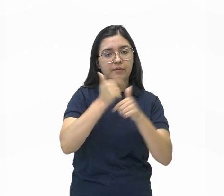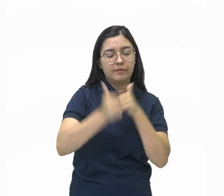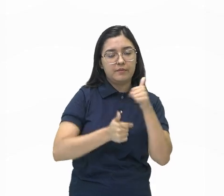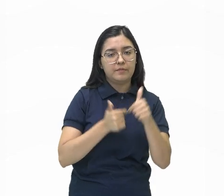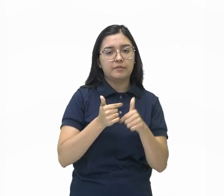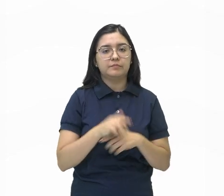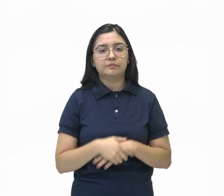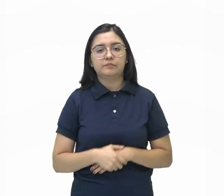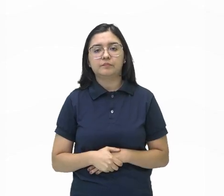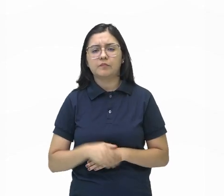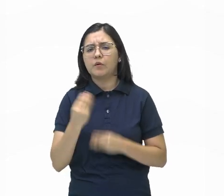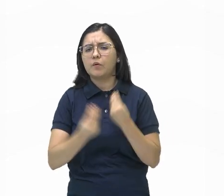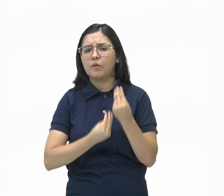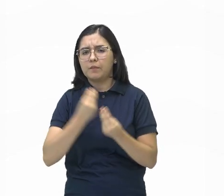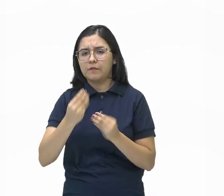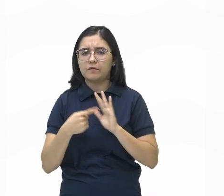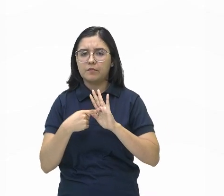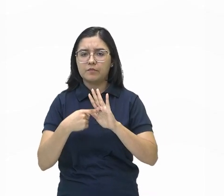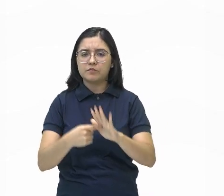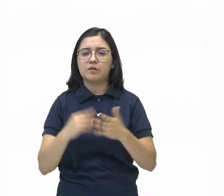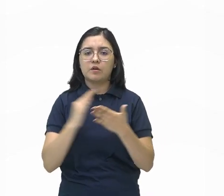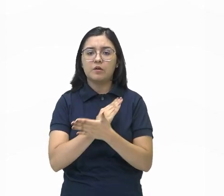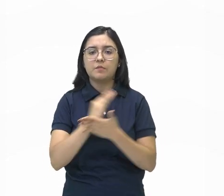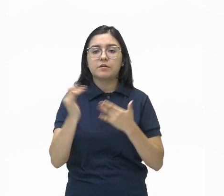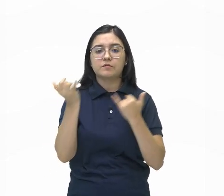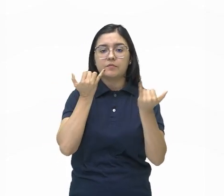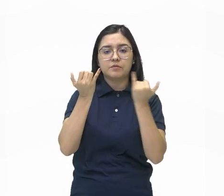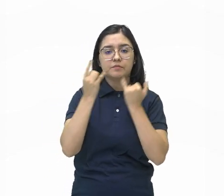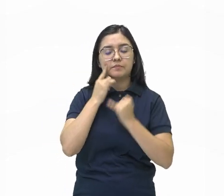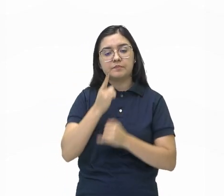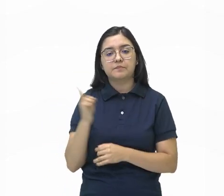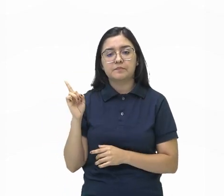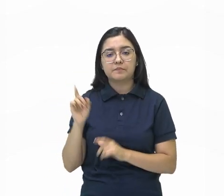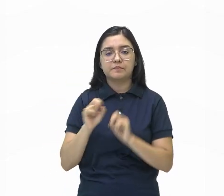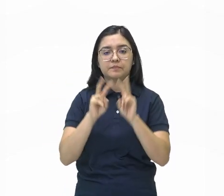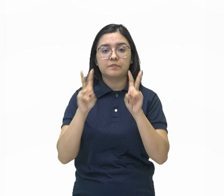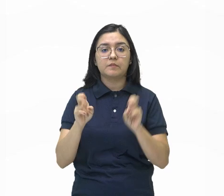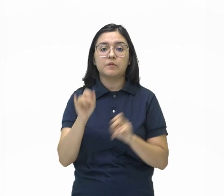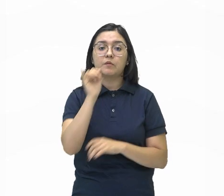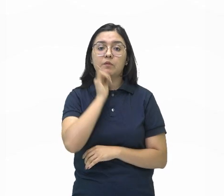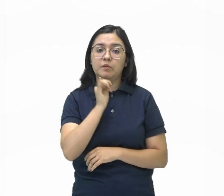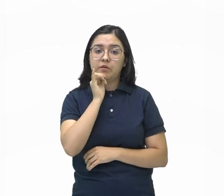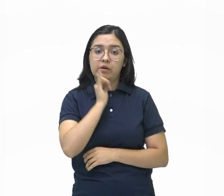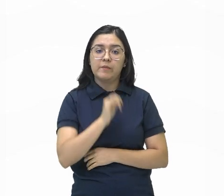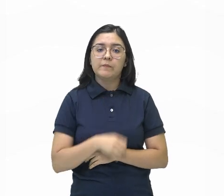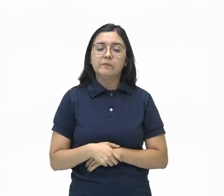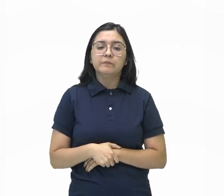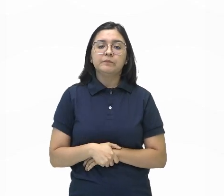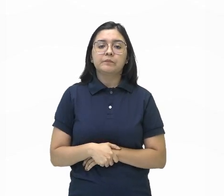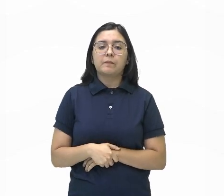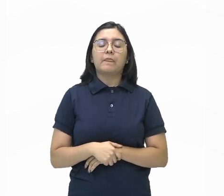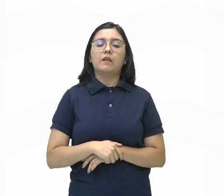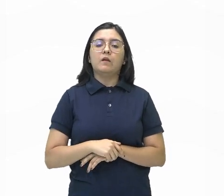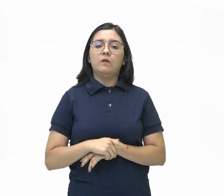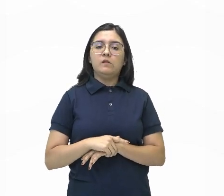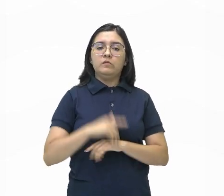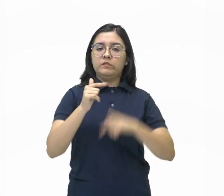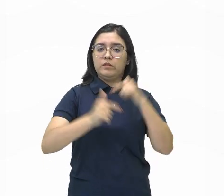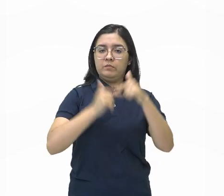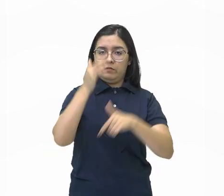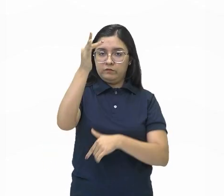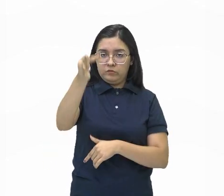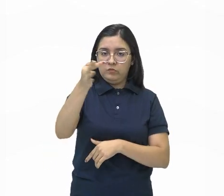Né? De que maneira? Eu vou trazer aqui outros dados para vocês sobre isso. Por exemplo, o futuro do trabalho.